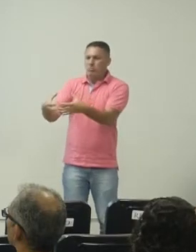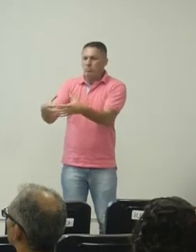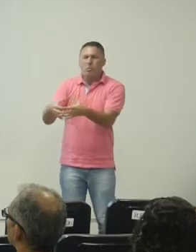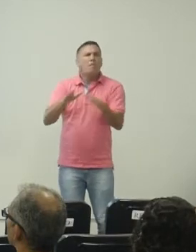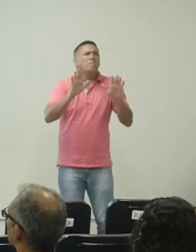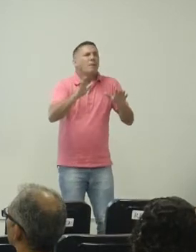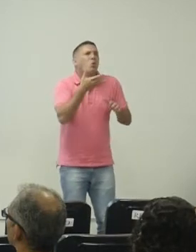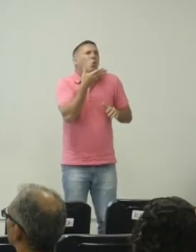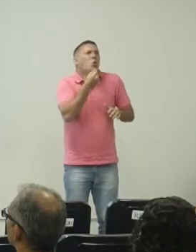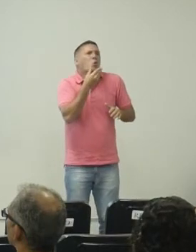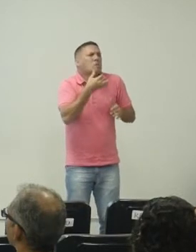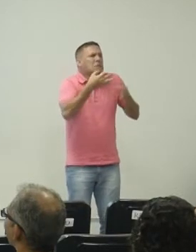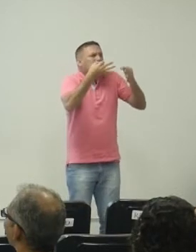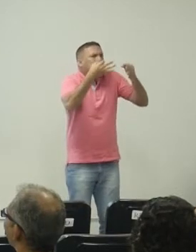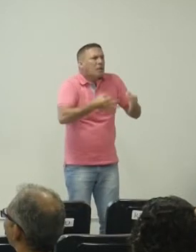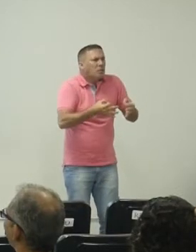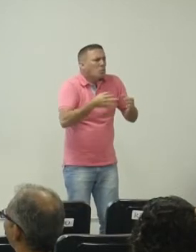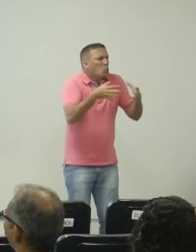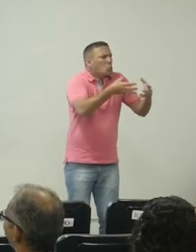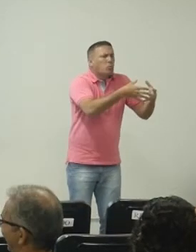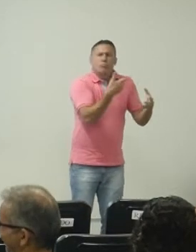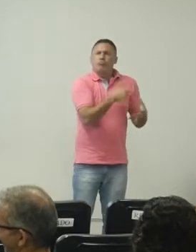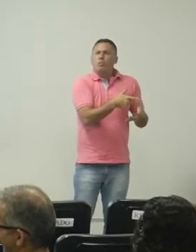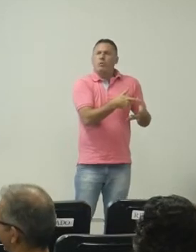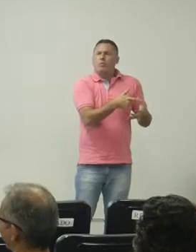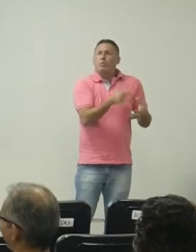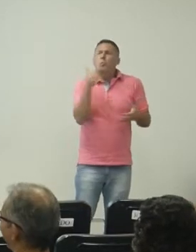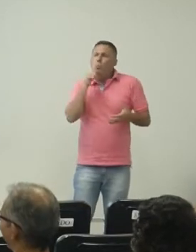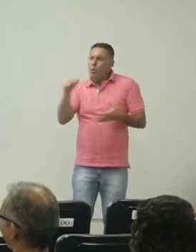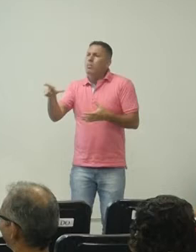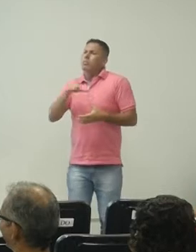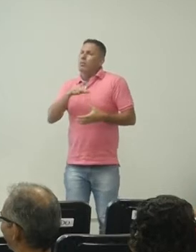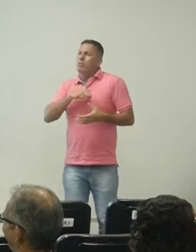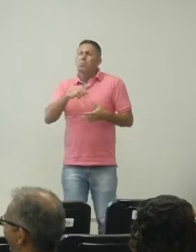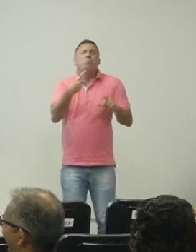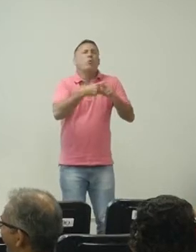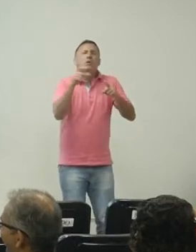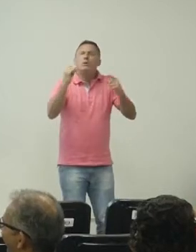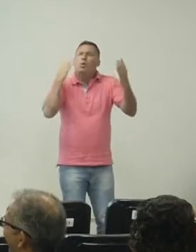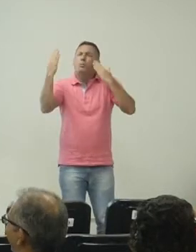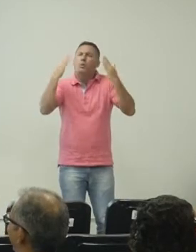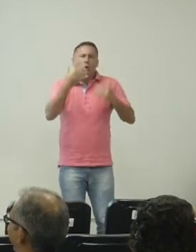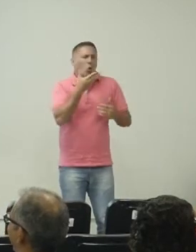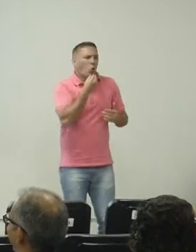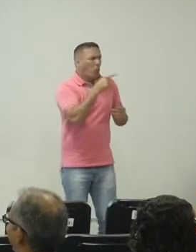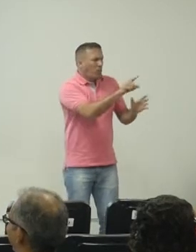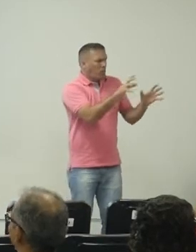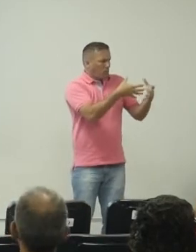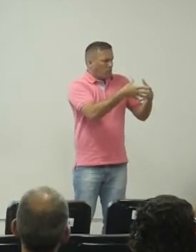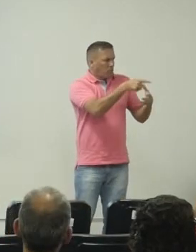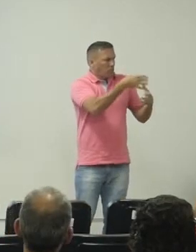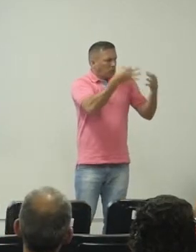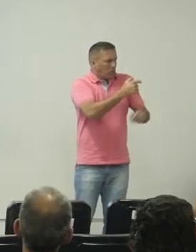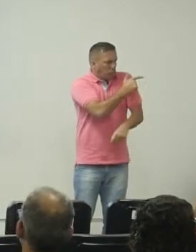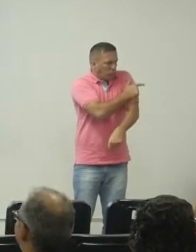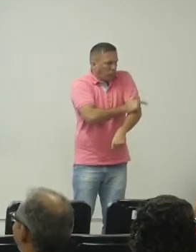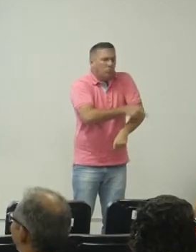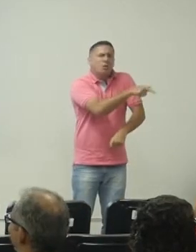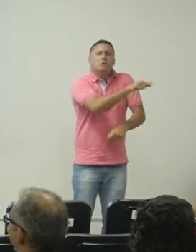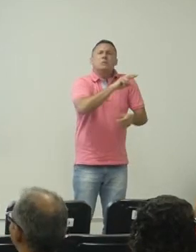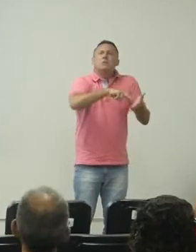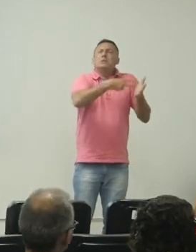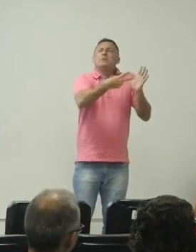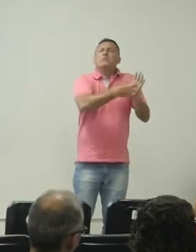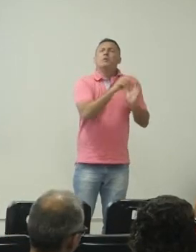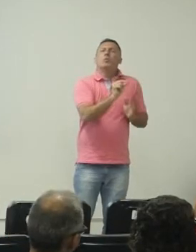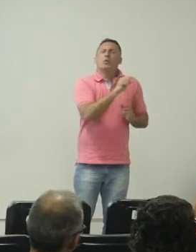seria um homem honesto. Porque homem honesto, você pensa que é o quê? É alguém relacionado à conduta patrimonial. Né,